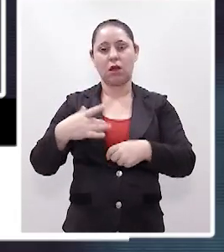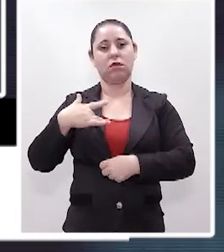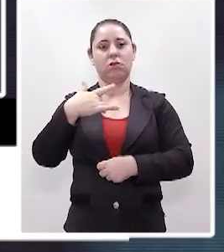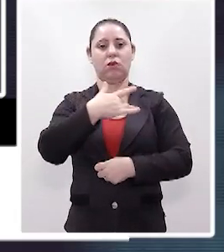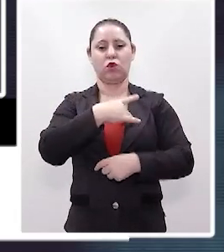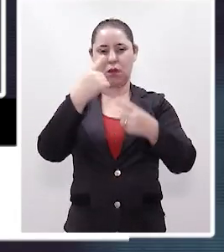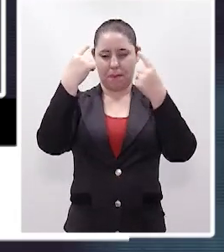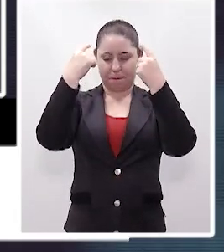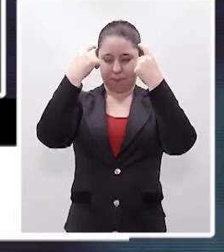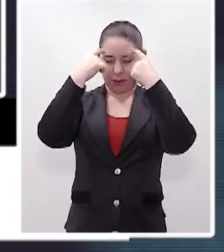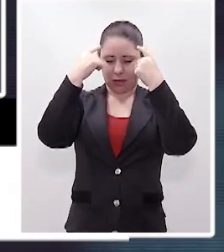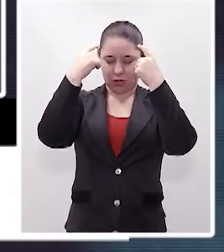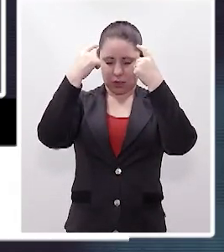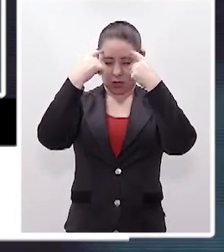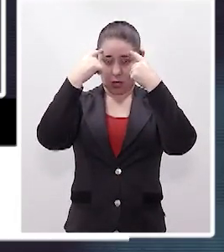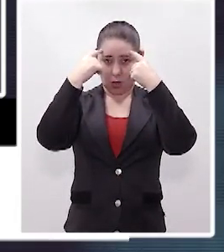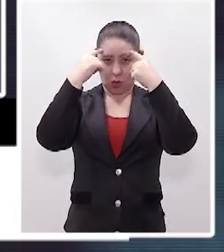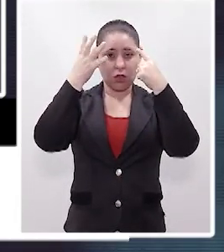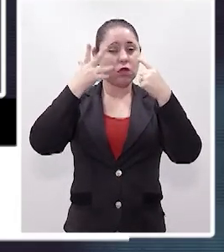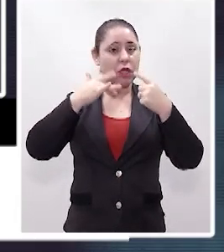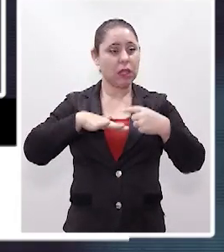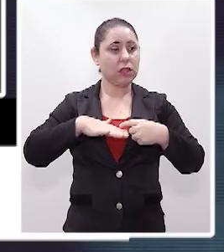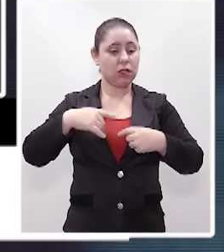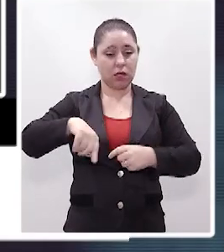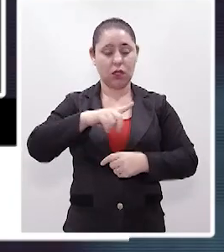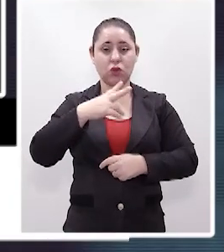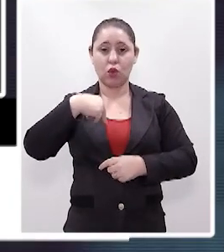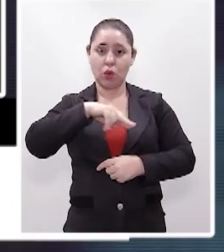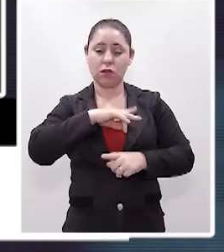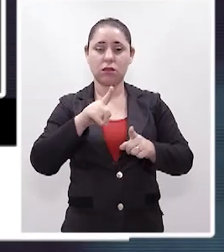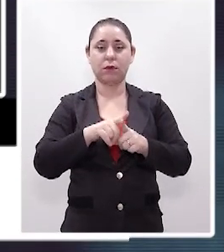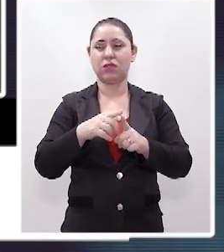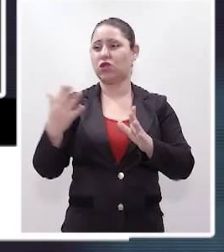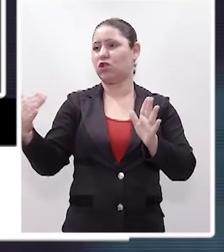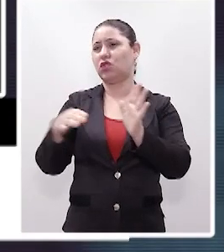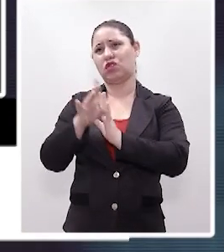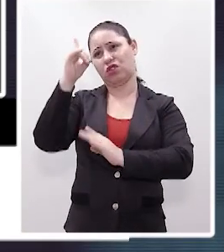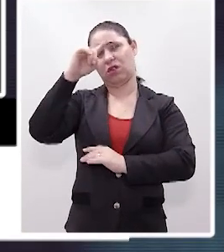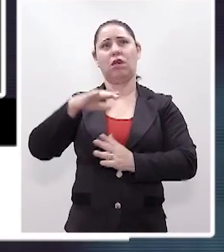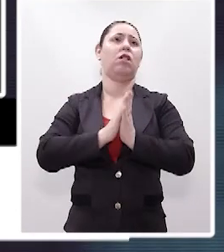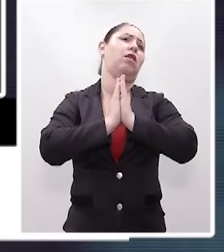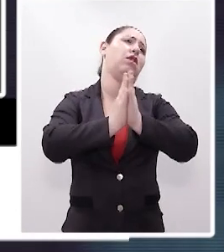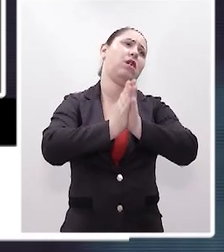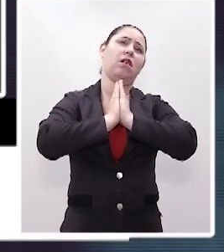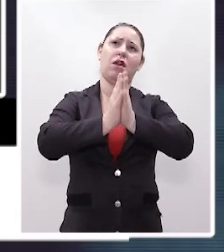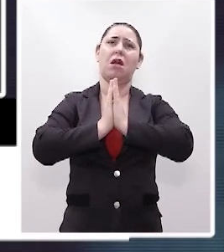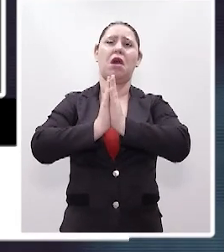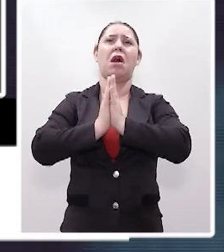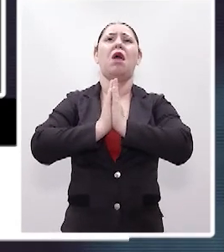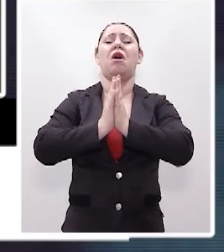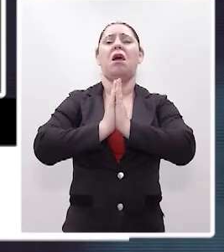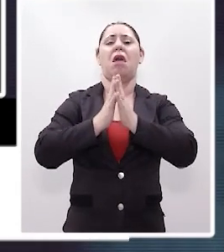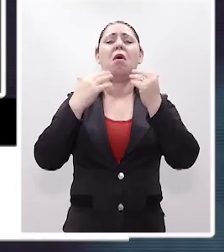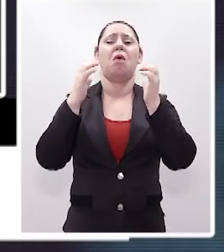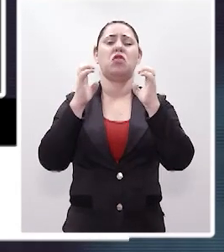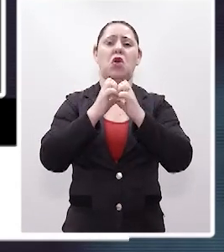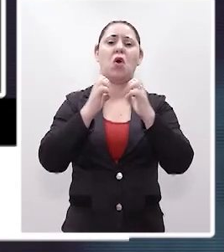saúde mental, a saúde mental dessas crianças. Tinha dia que ele chegava e falava, pelo amor de Deus, eu quero passear no